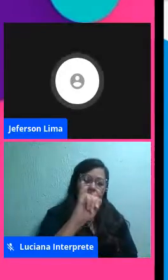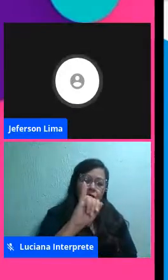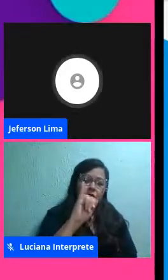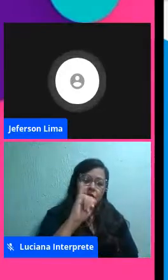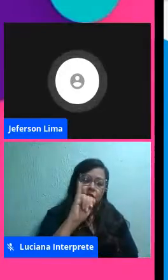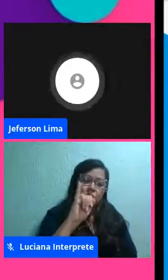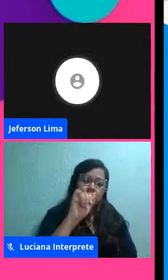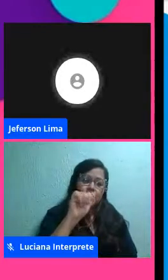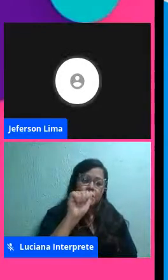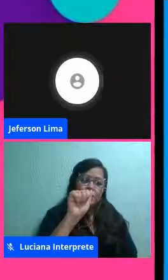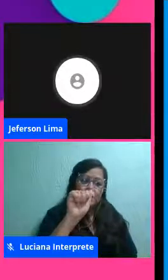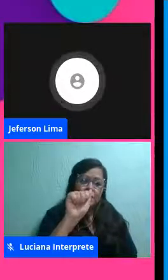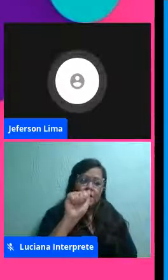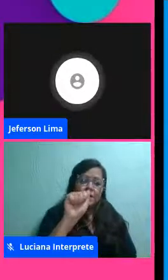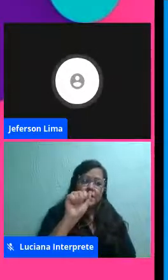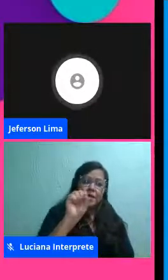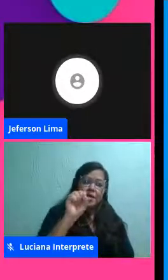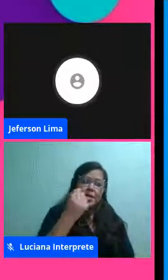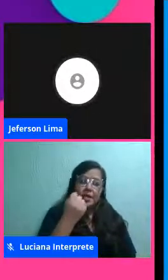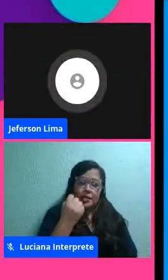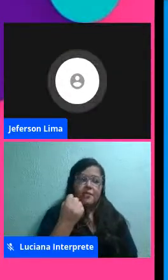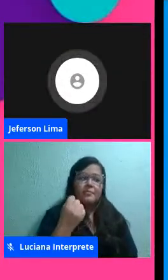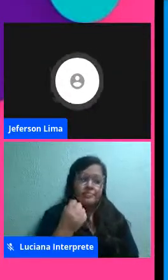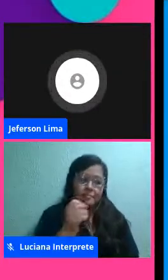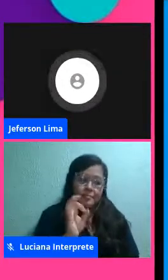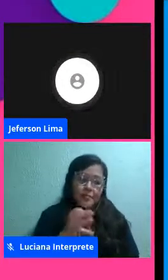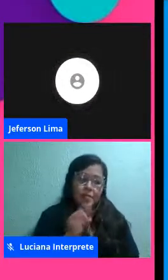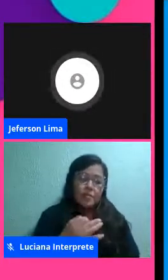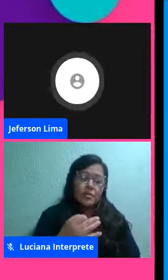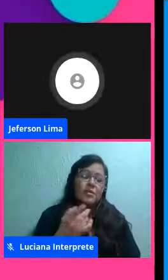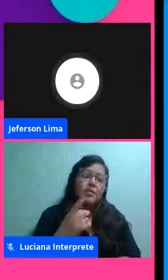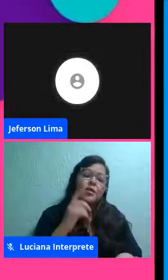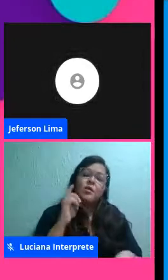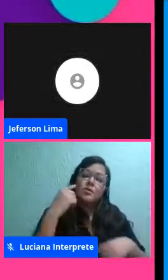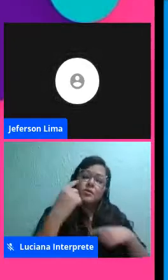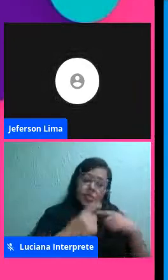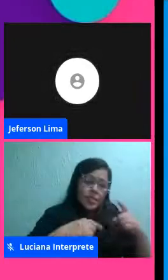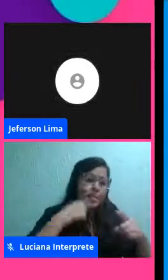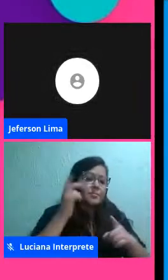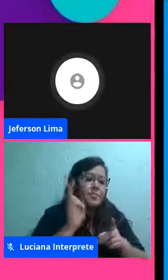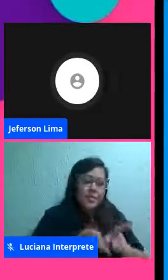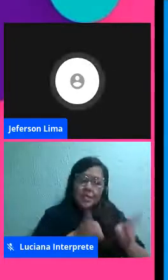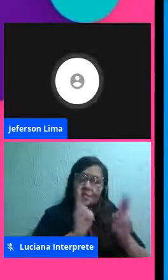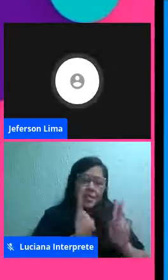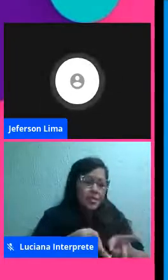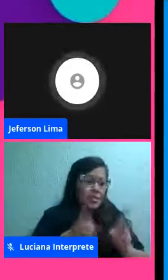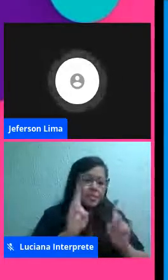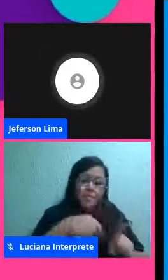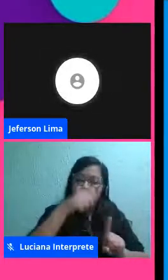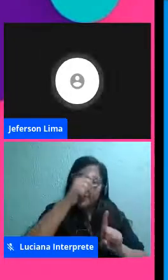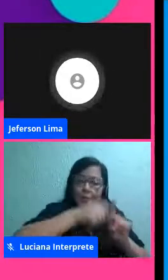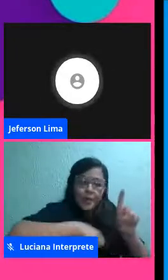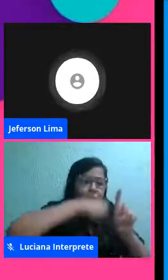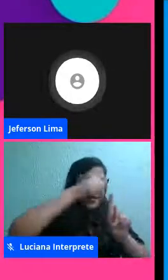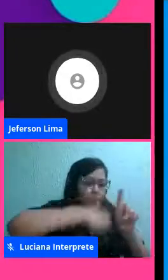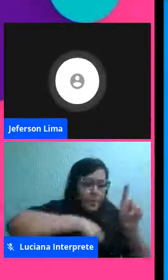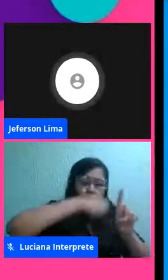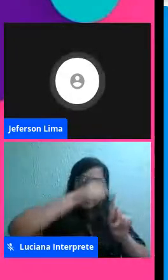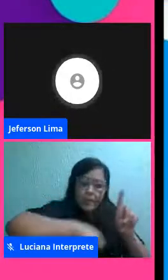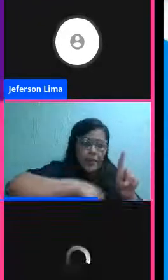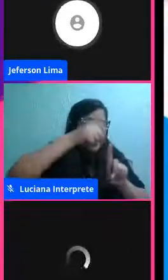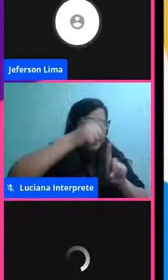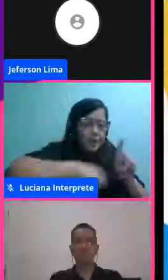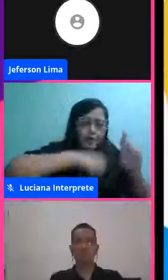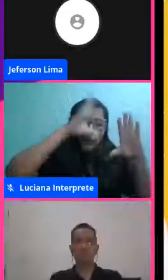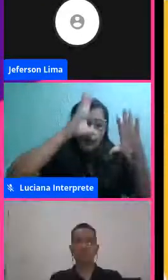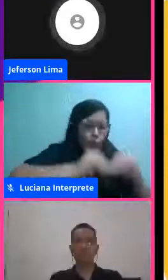eles são mensais. Então, isso todo mês vai ali, ó, resetando, né? Então, a gente tem tudo o que a gente precisa para criar